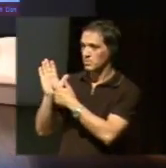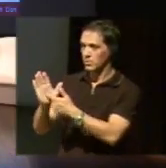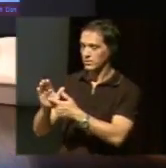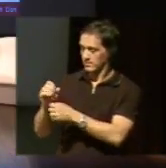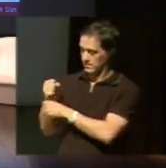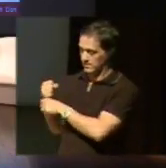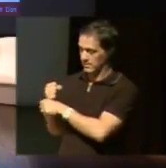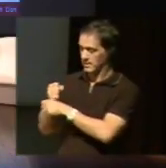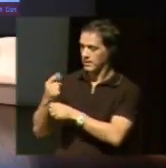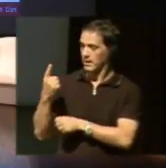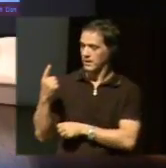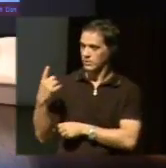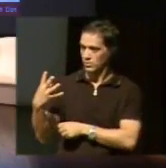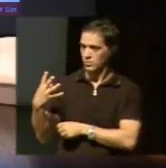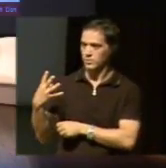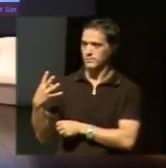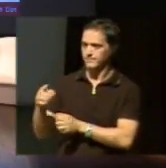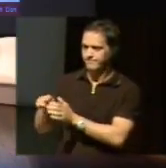14 anos